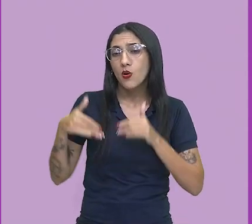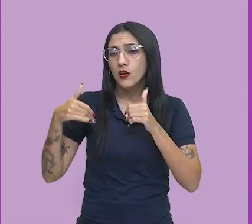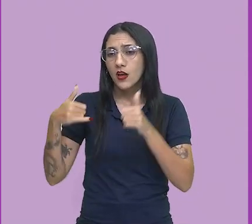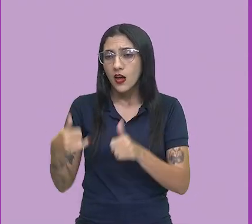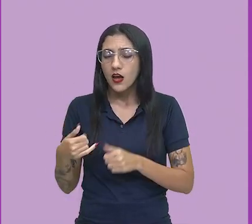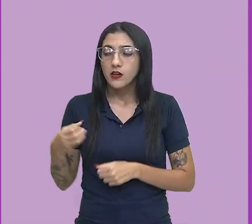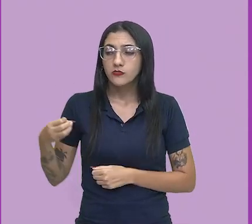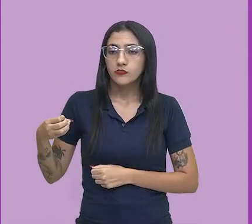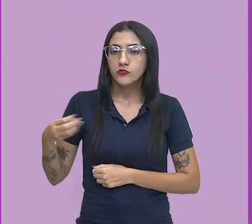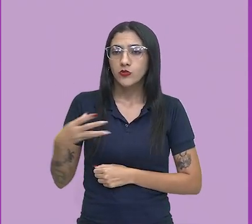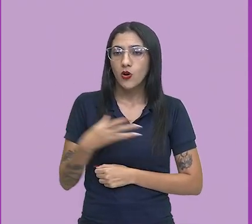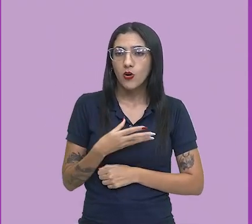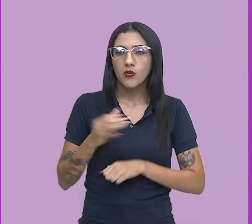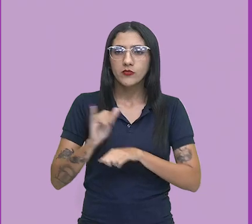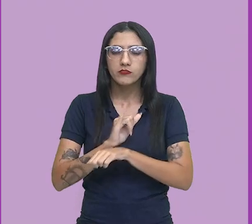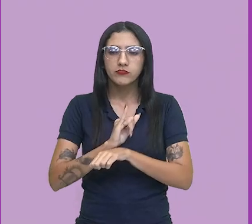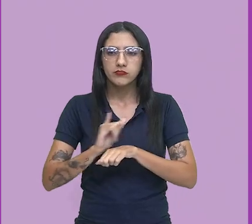aperfeiçoadas,